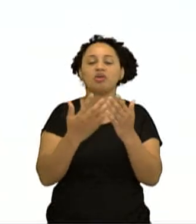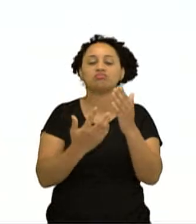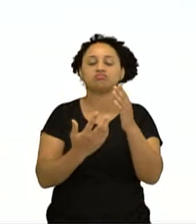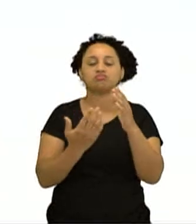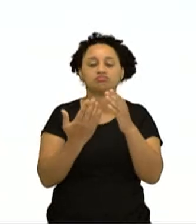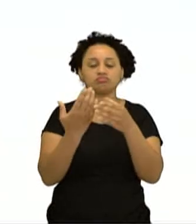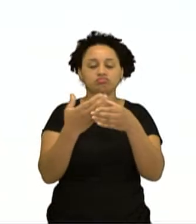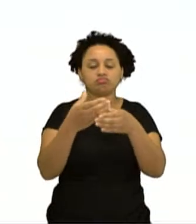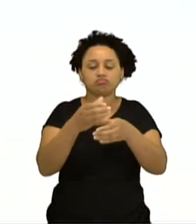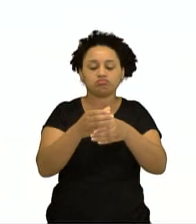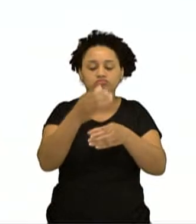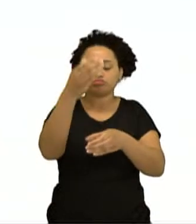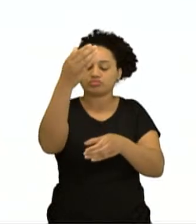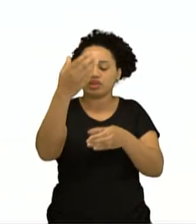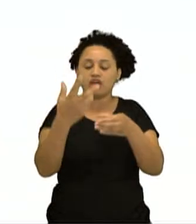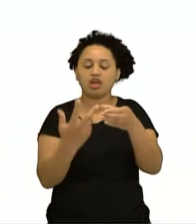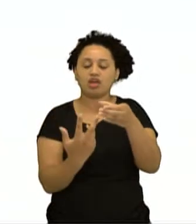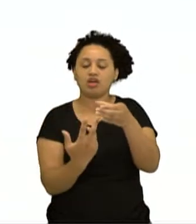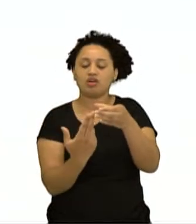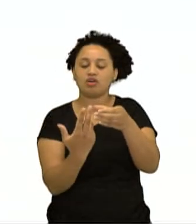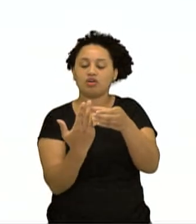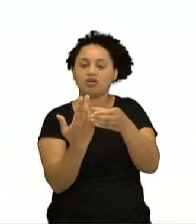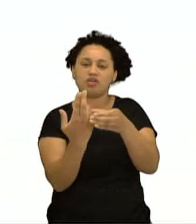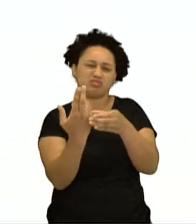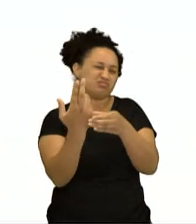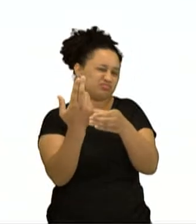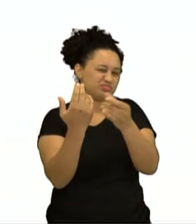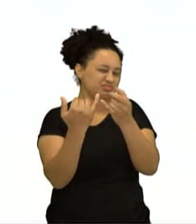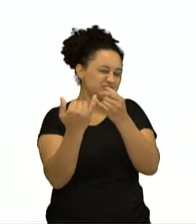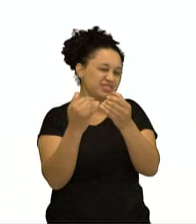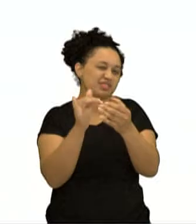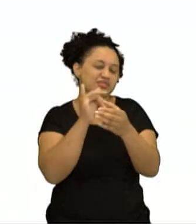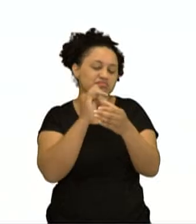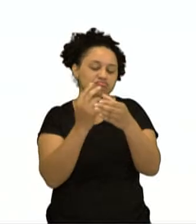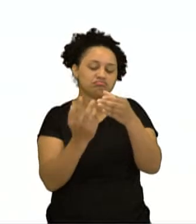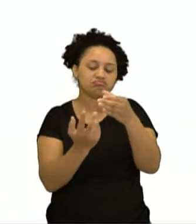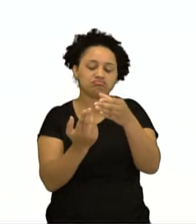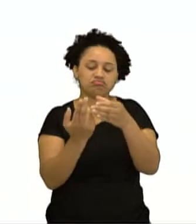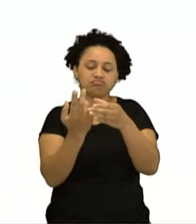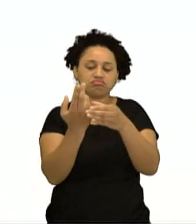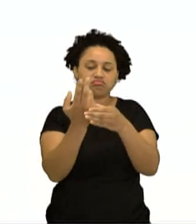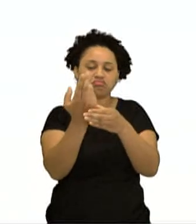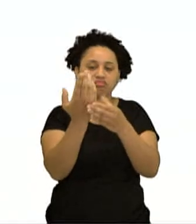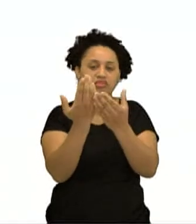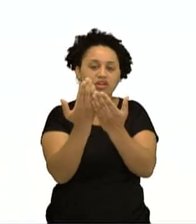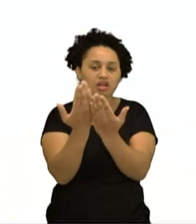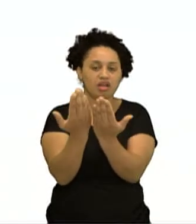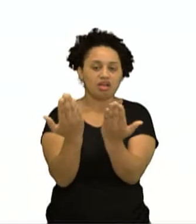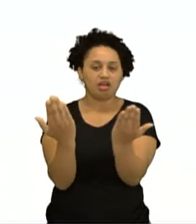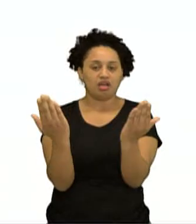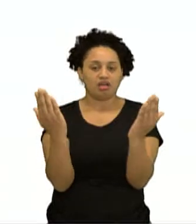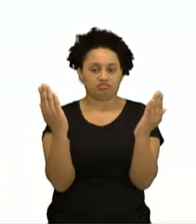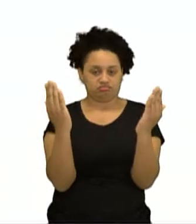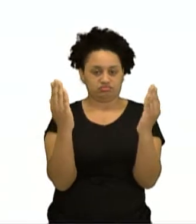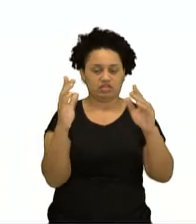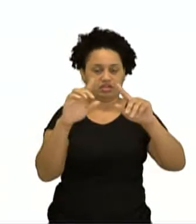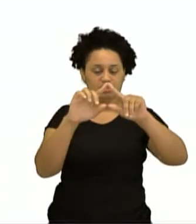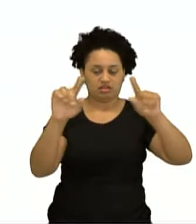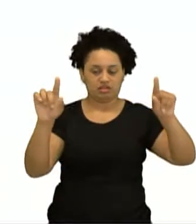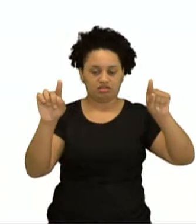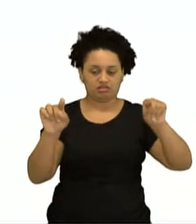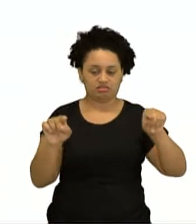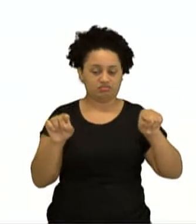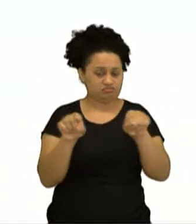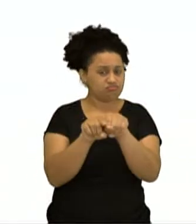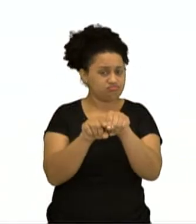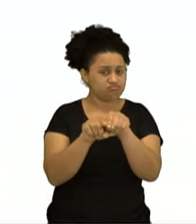mais ou menos imagine que eu tivesse um corte ali, que é uma espécie de uma secção, é um corte, né? E ele vai formar aqui um quadrilátero. Daí alguém